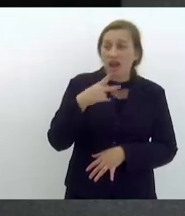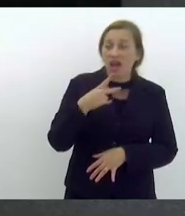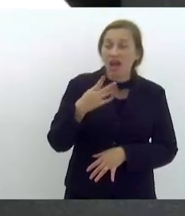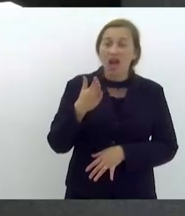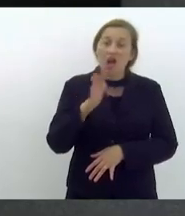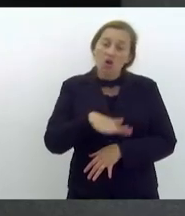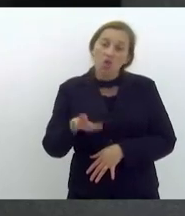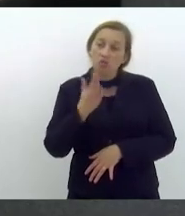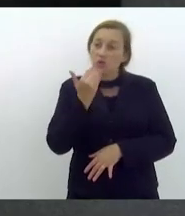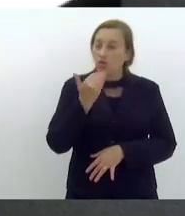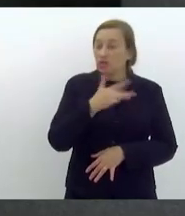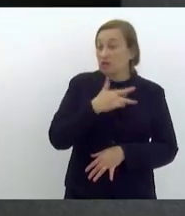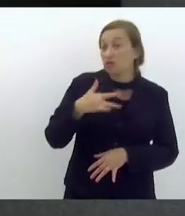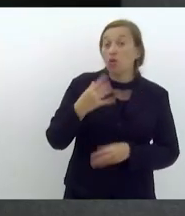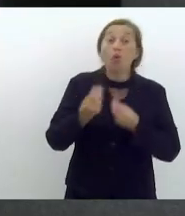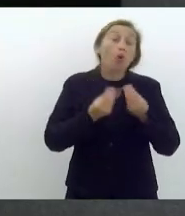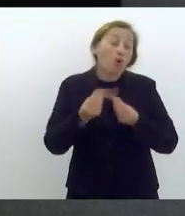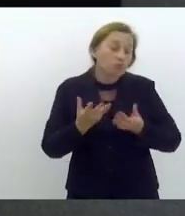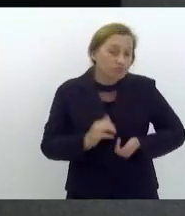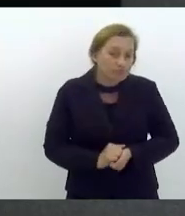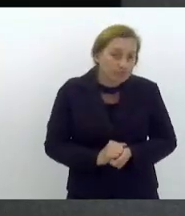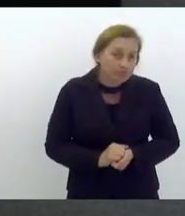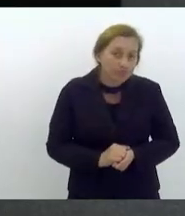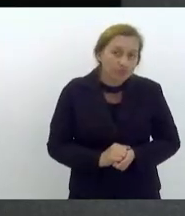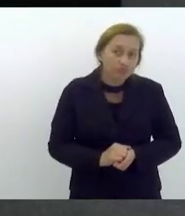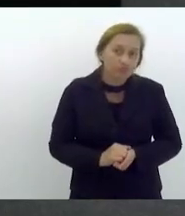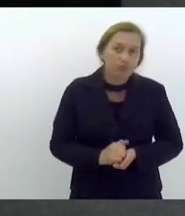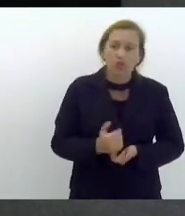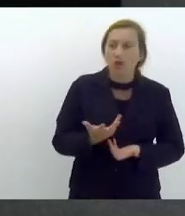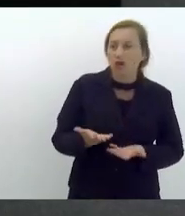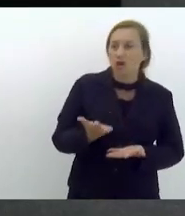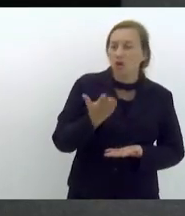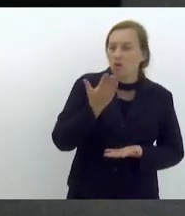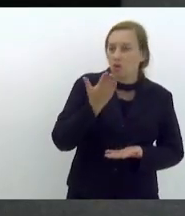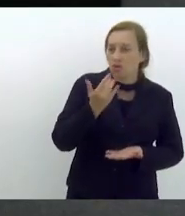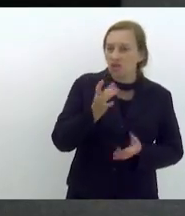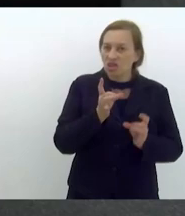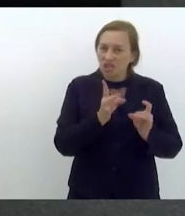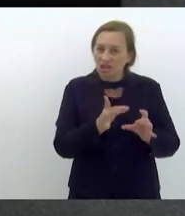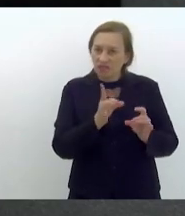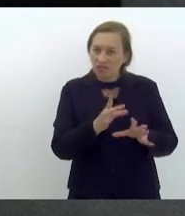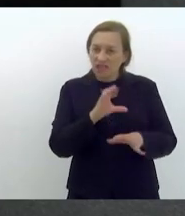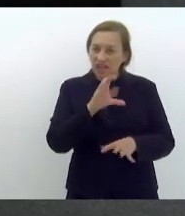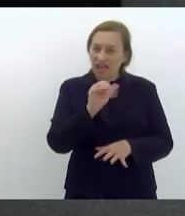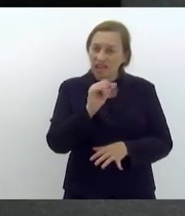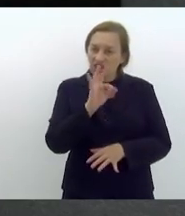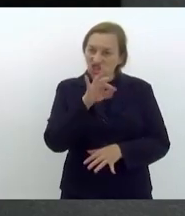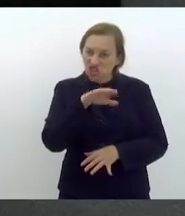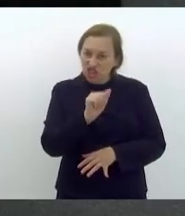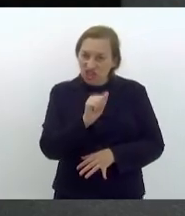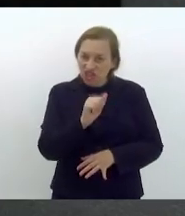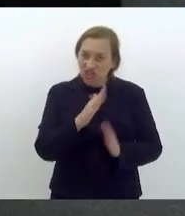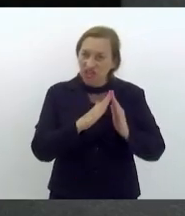que ele precisa de alimentação saudável mas de que forma alimentação saudável é aquilo que é vendido nas cantinas das escolas particulares